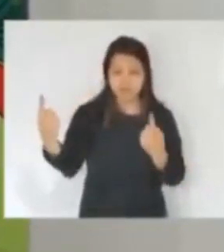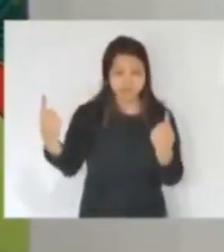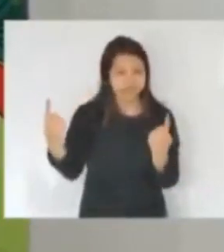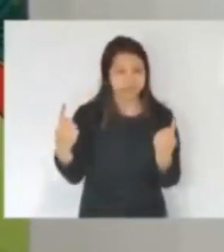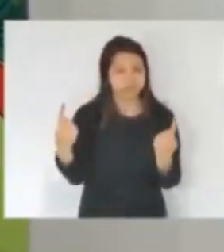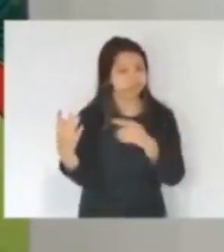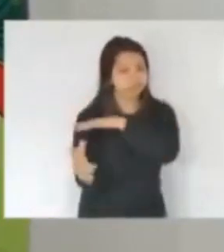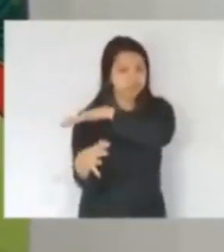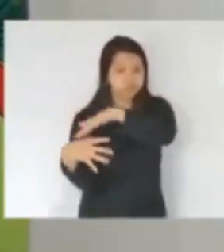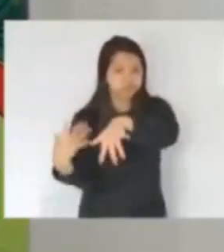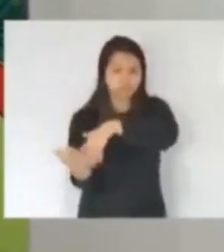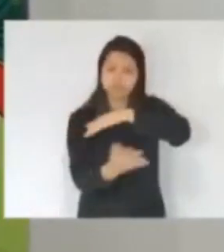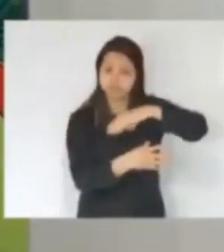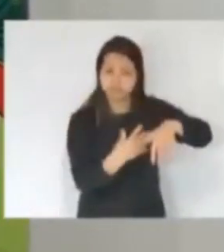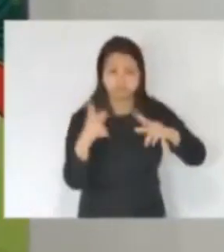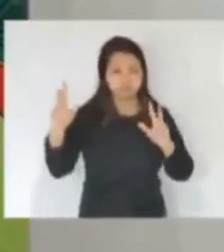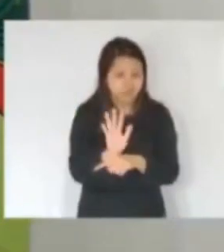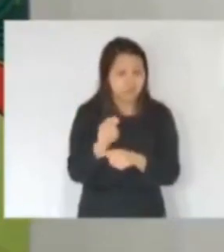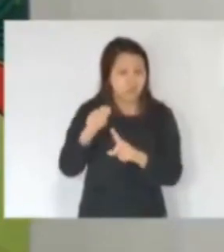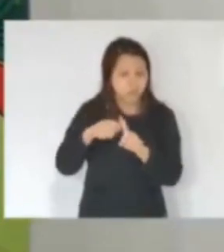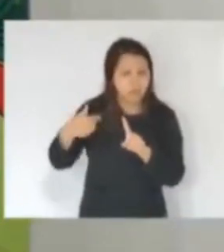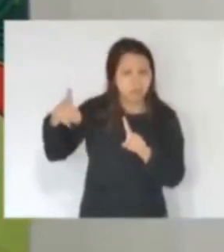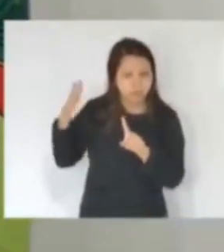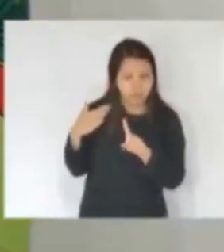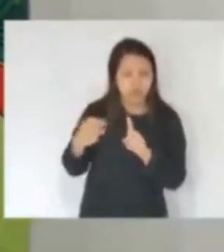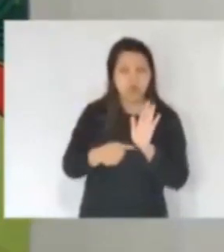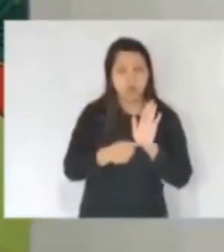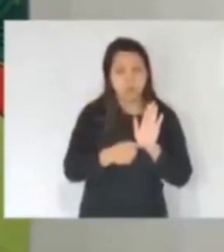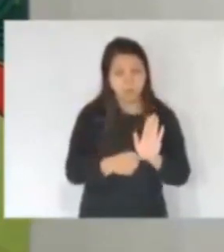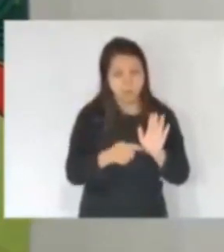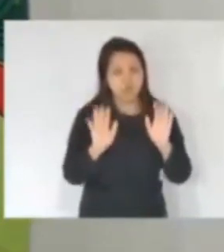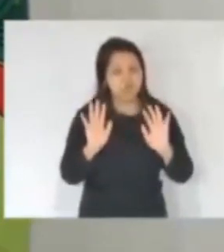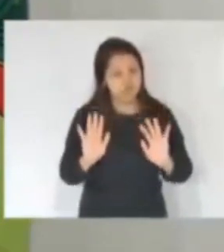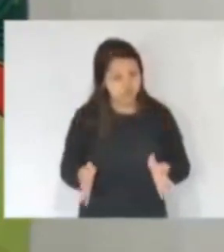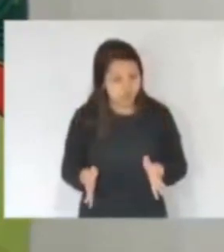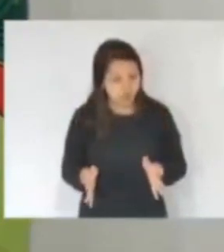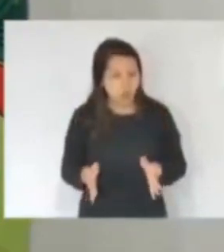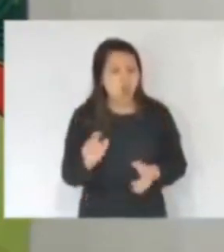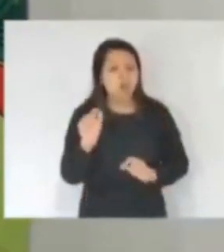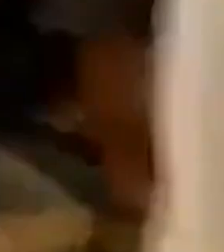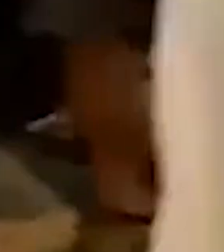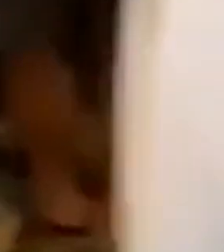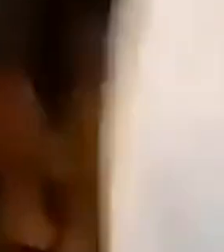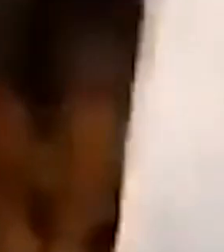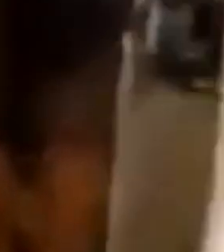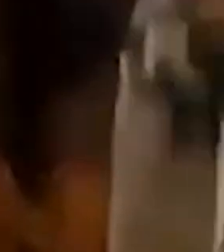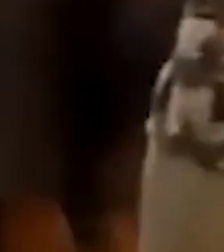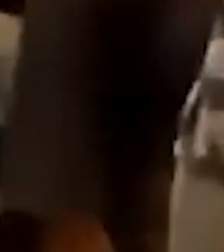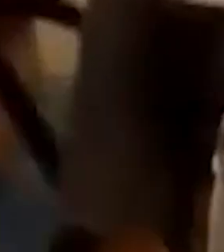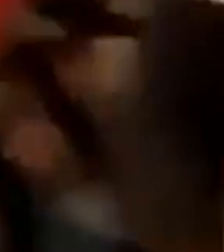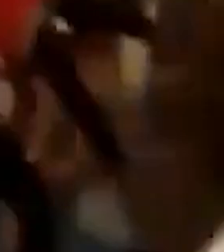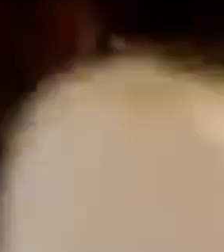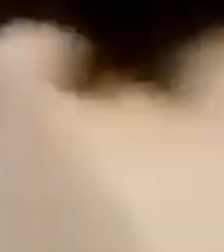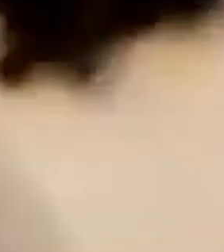resgatar um vídeo que eu já exibi aqui nessa tribuna sobre o que acontece nessas ocupações e greves de estudantes.